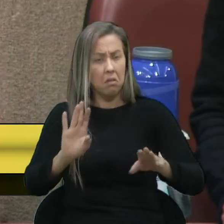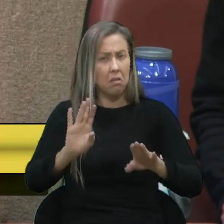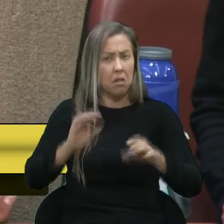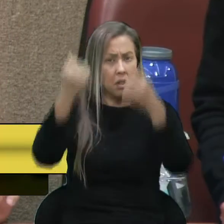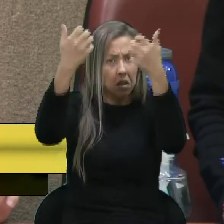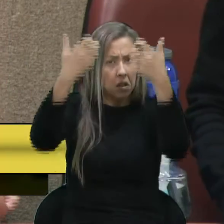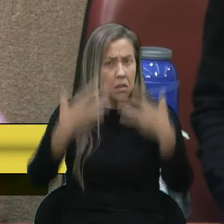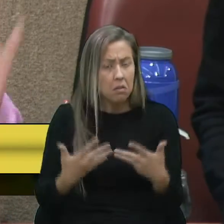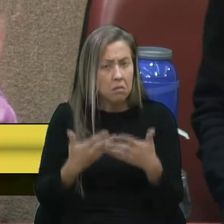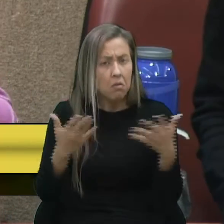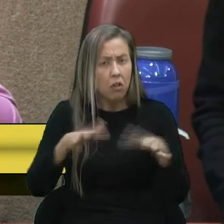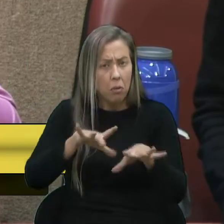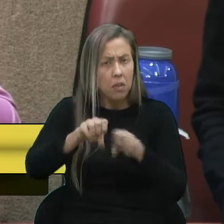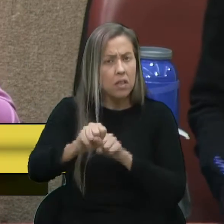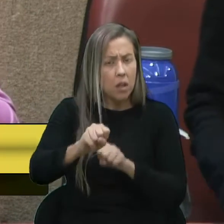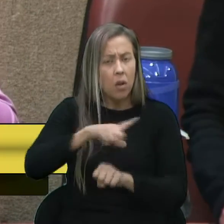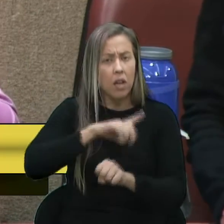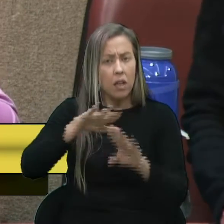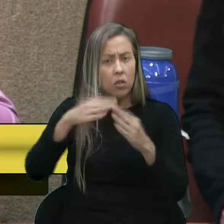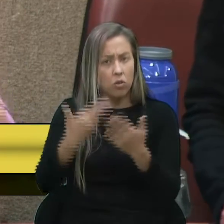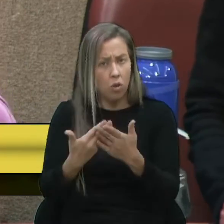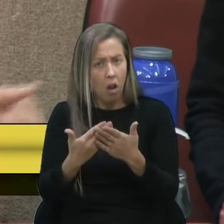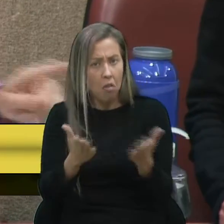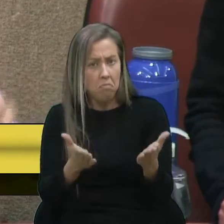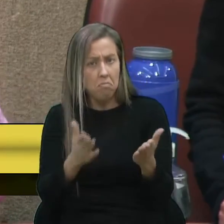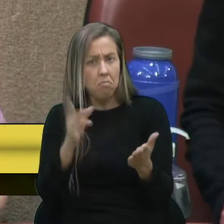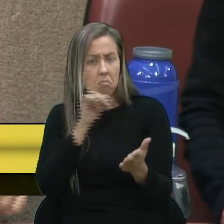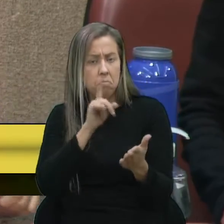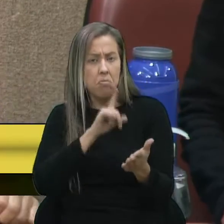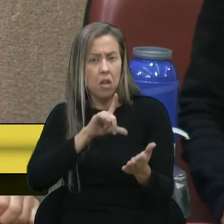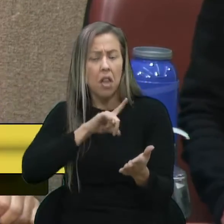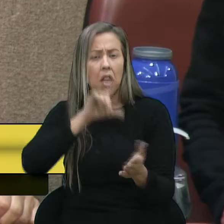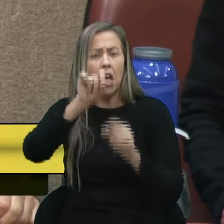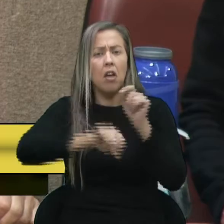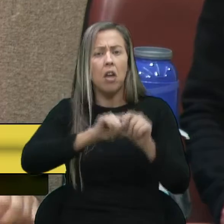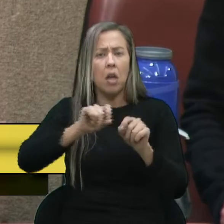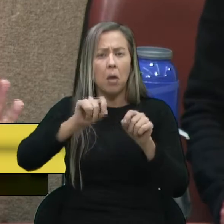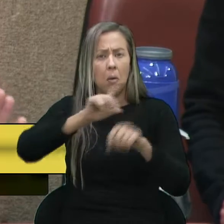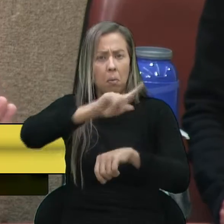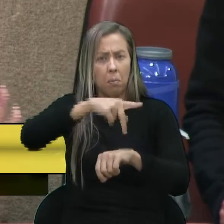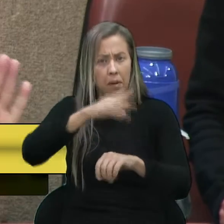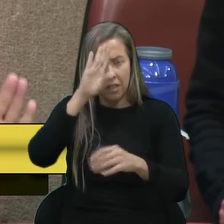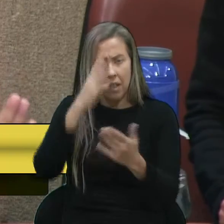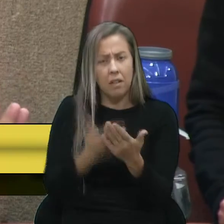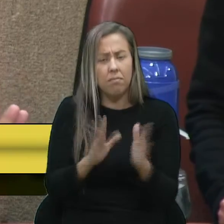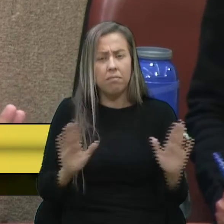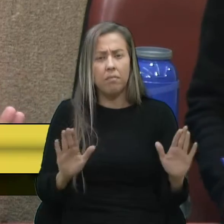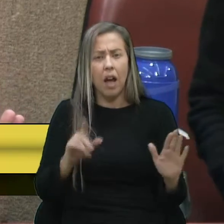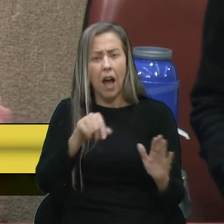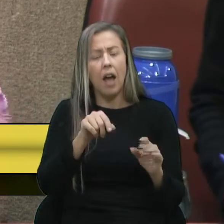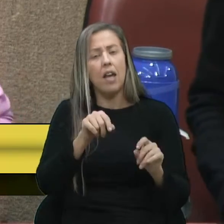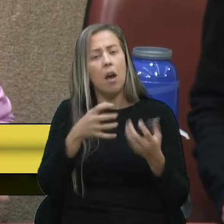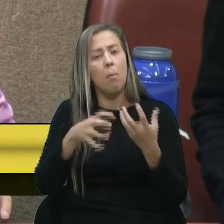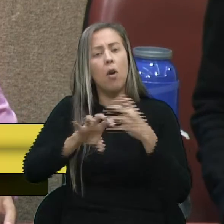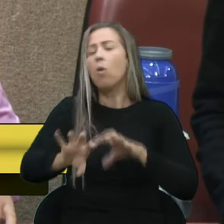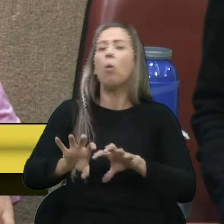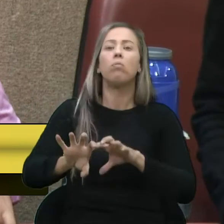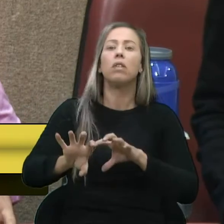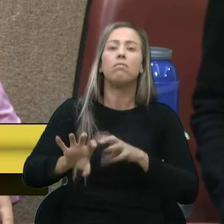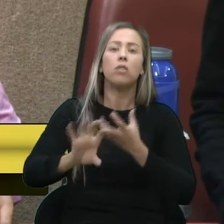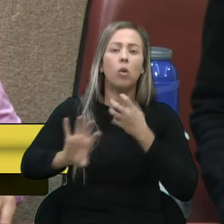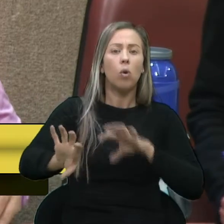e versado na escola de Chicago, e que tem feito isso com o nosso país. Então aí é uma contradição